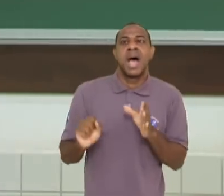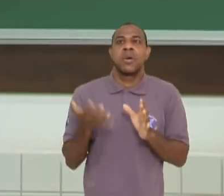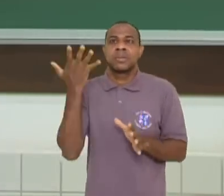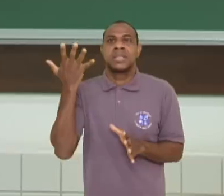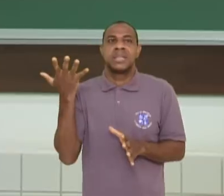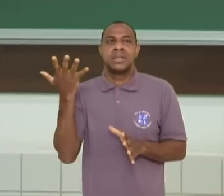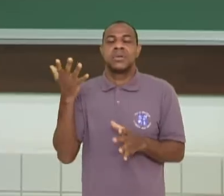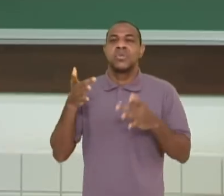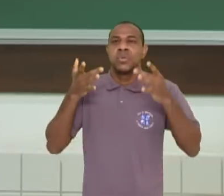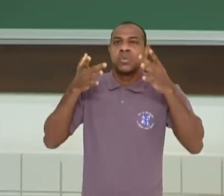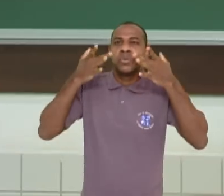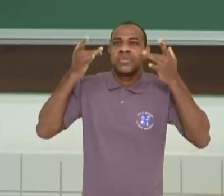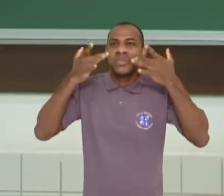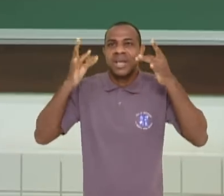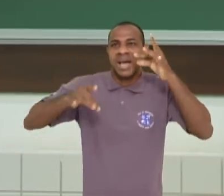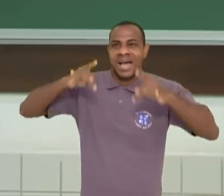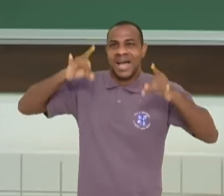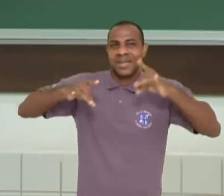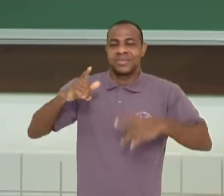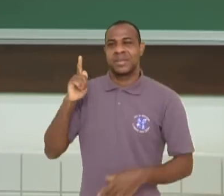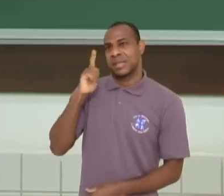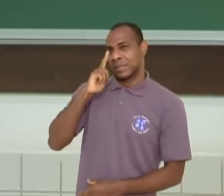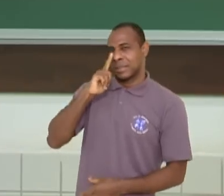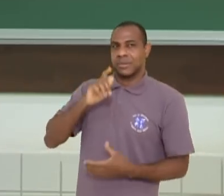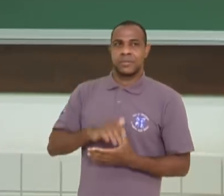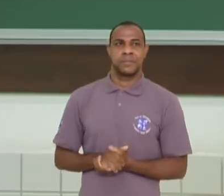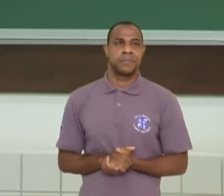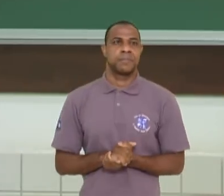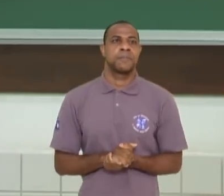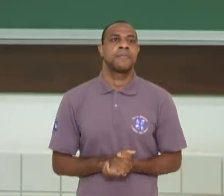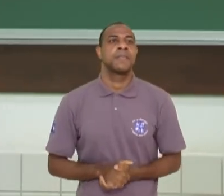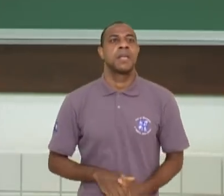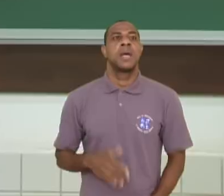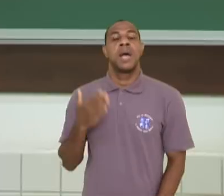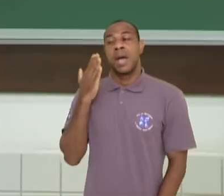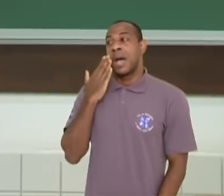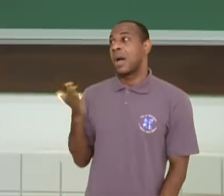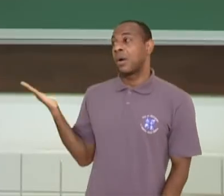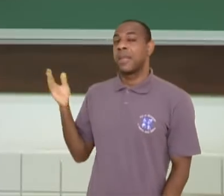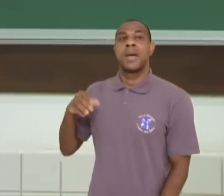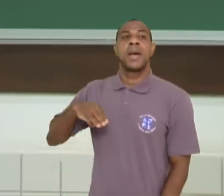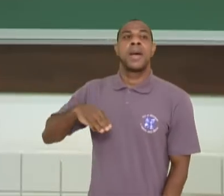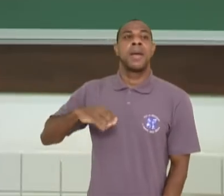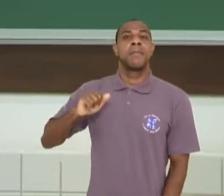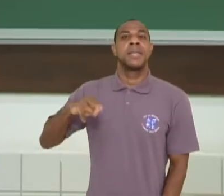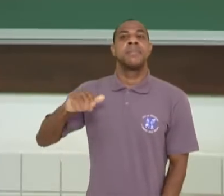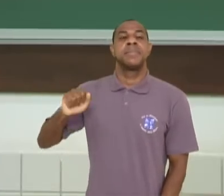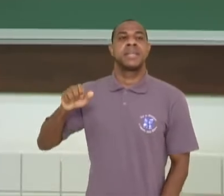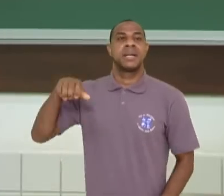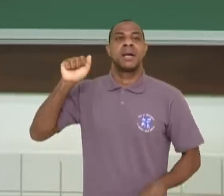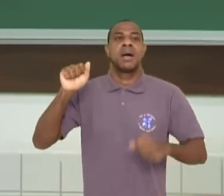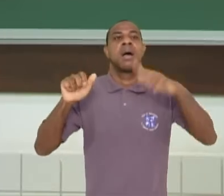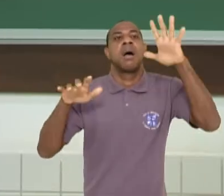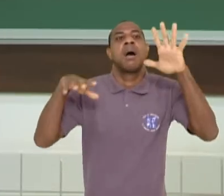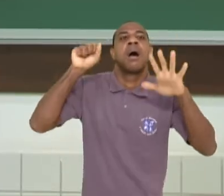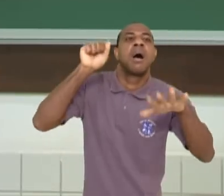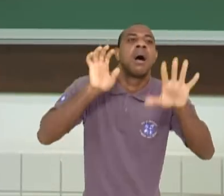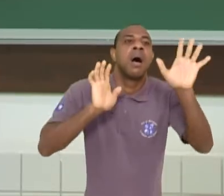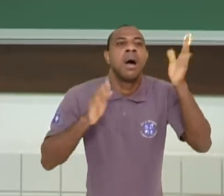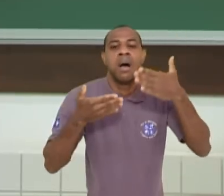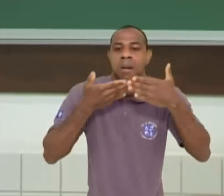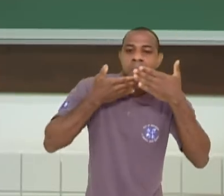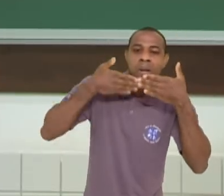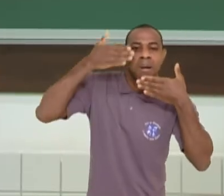correta, letra D. Então, definindo agora mímica, né, nós contextualizamos historicamente a mímica, agora nós